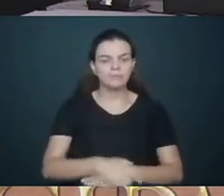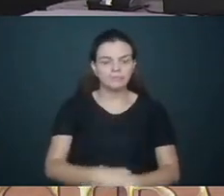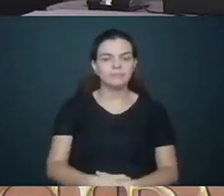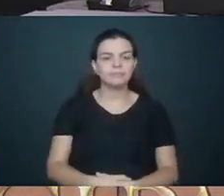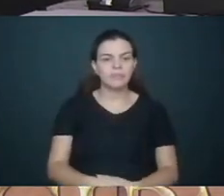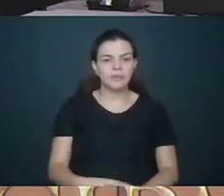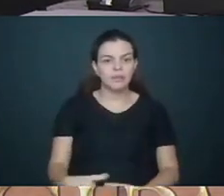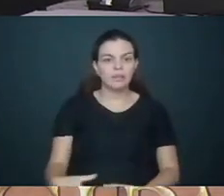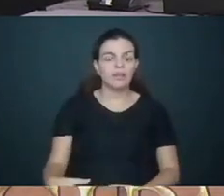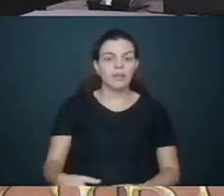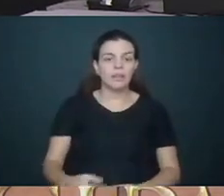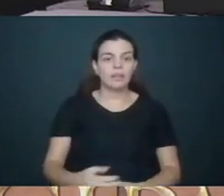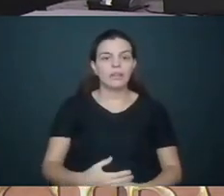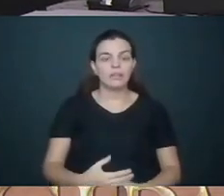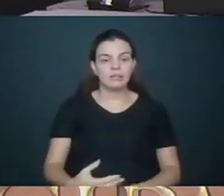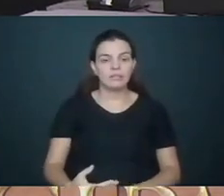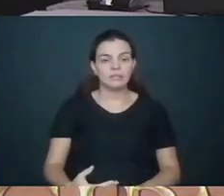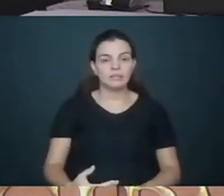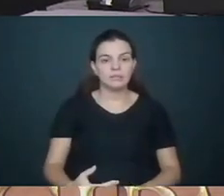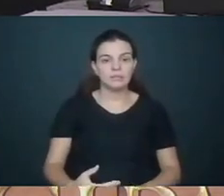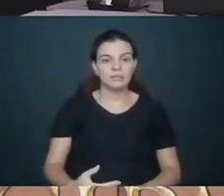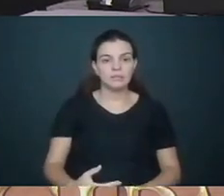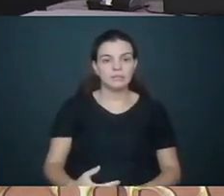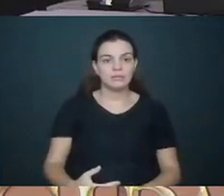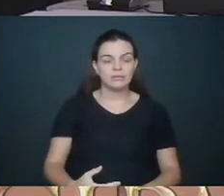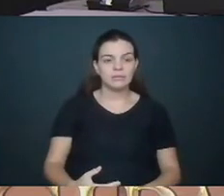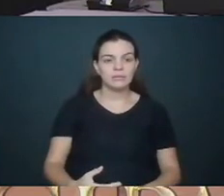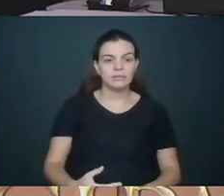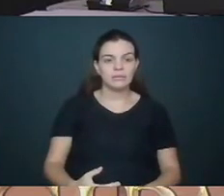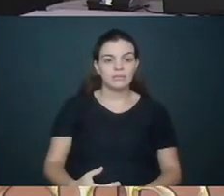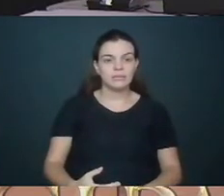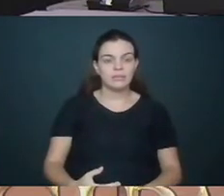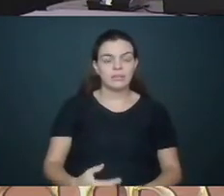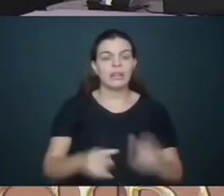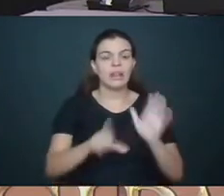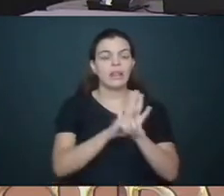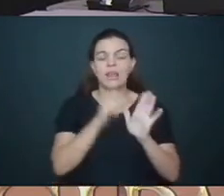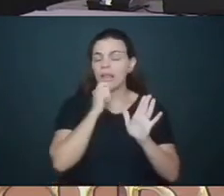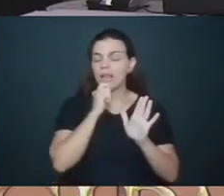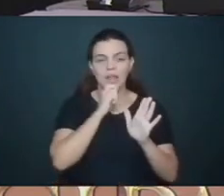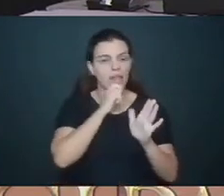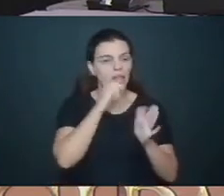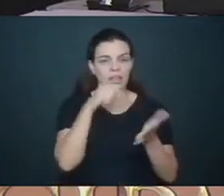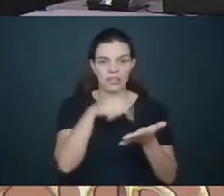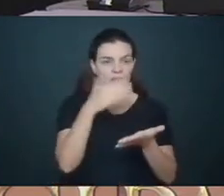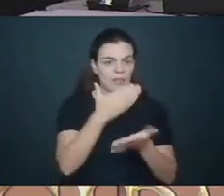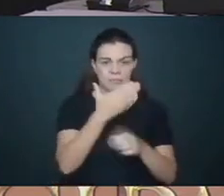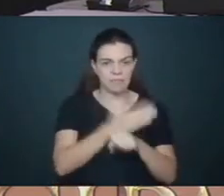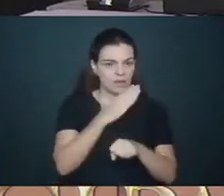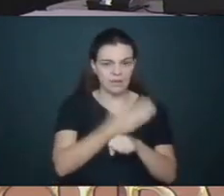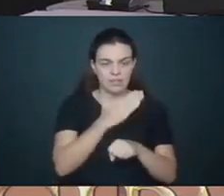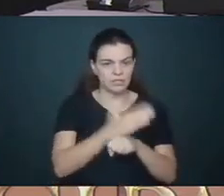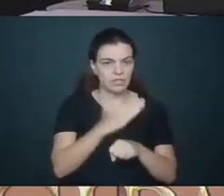a legislação não está ainda aplicada porque dependia de regulamentação. Estive ontem lá na Assembleia